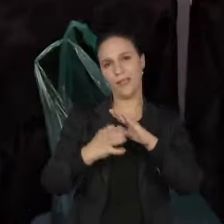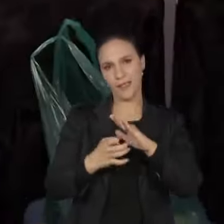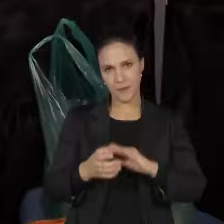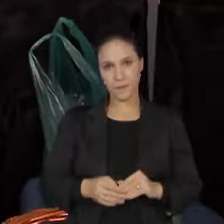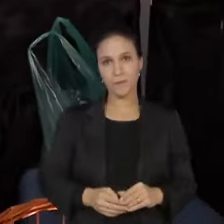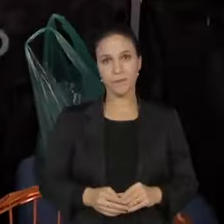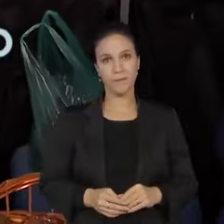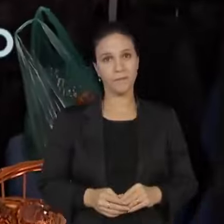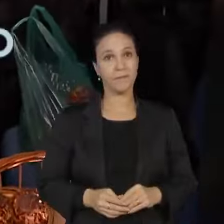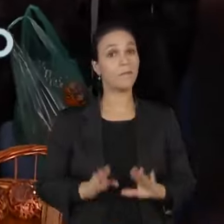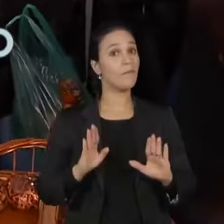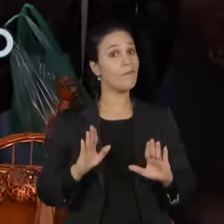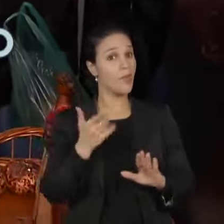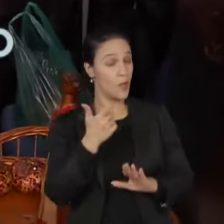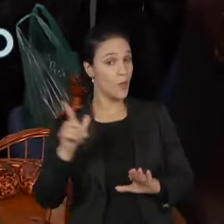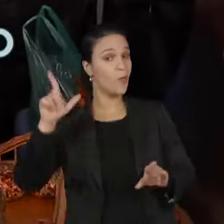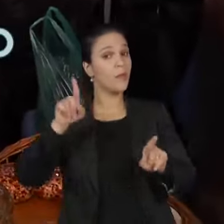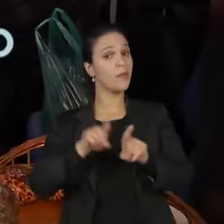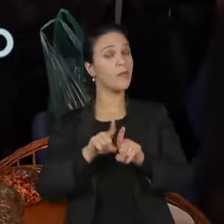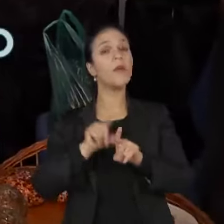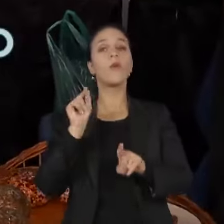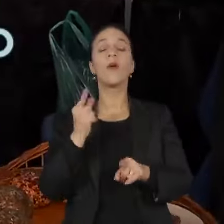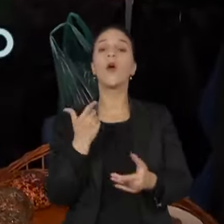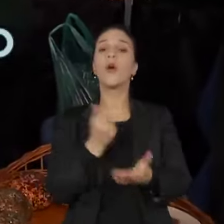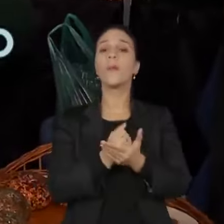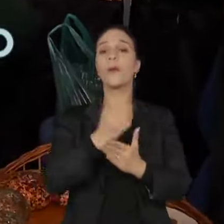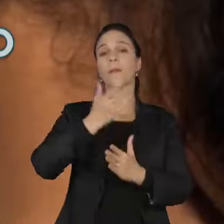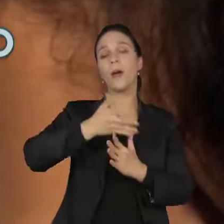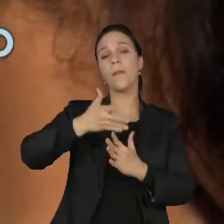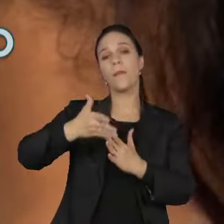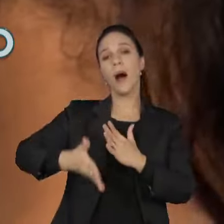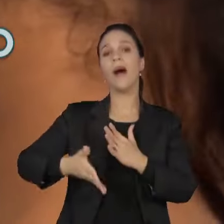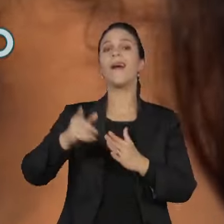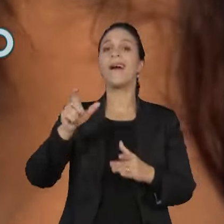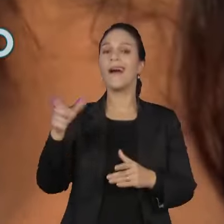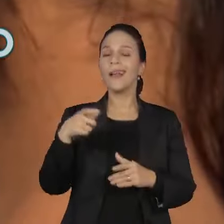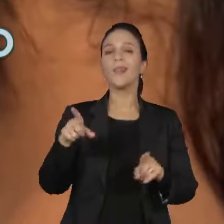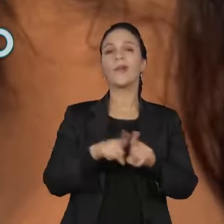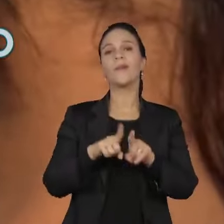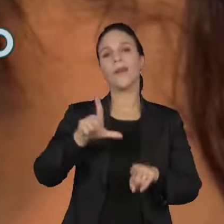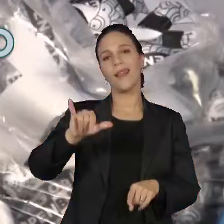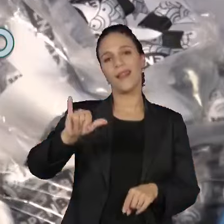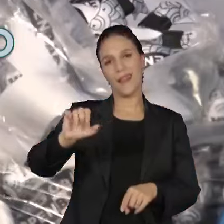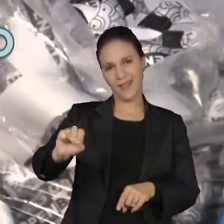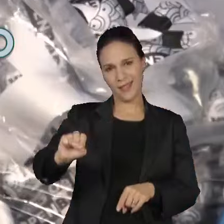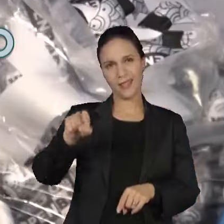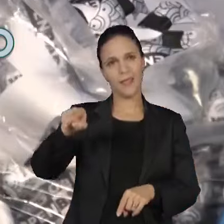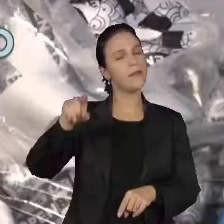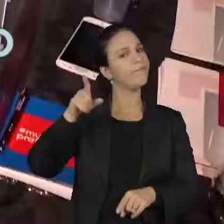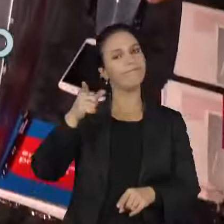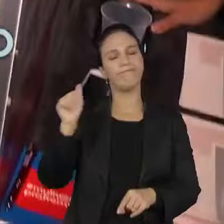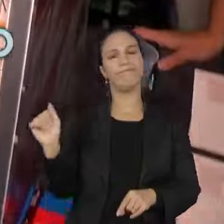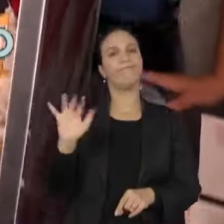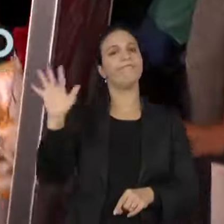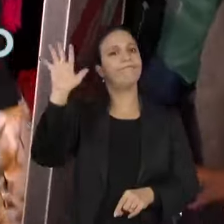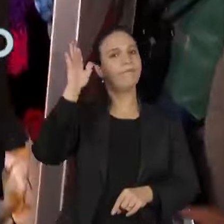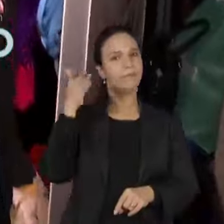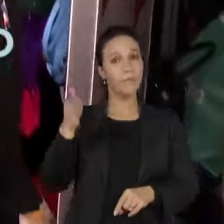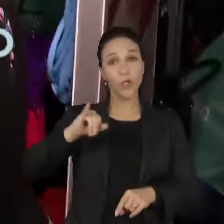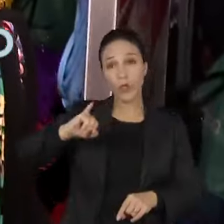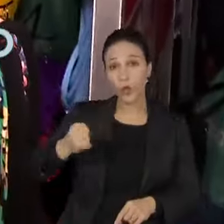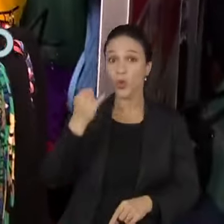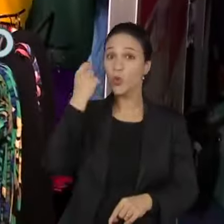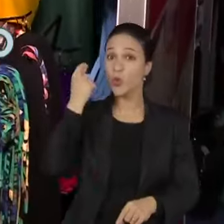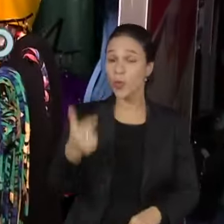empresas. Mas outro quinhão foi para compras parceladas no cartão de crédito e no cheque especial, os mais caros do mercado, com juros de